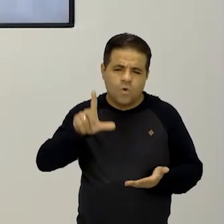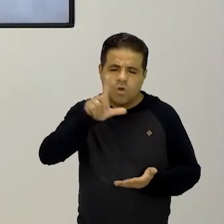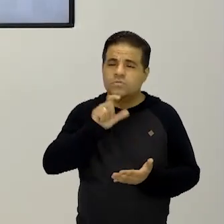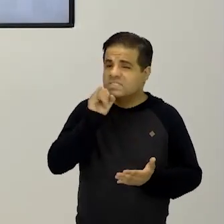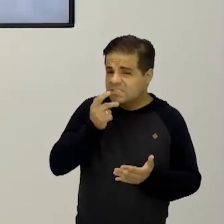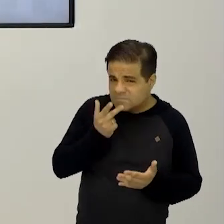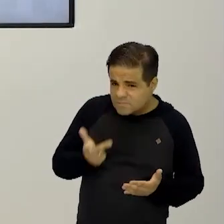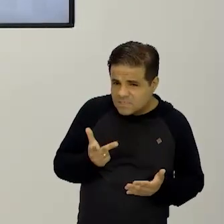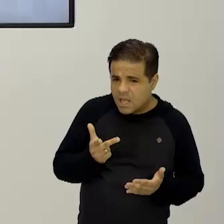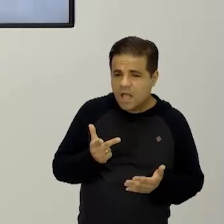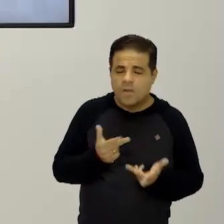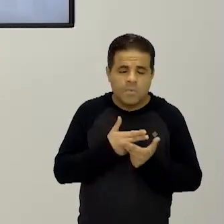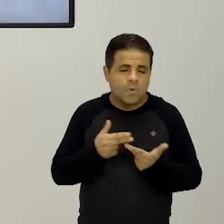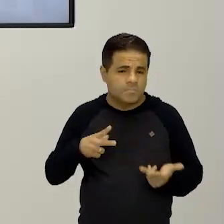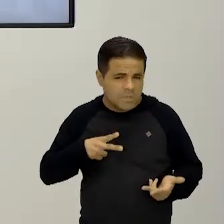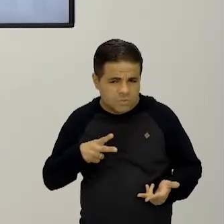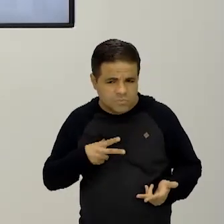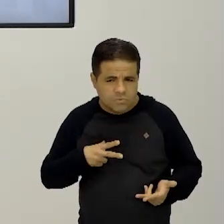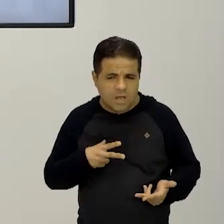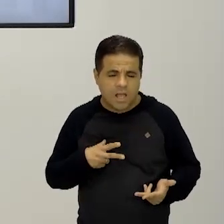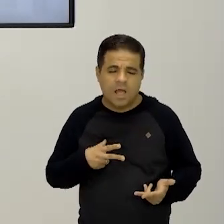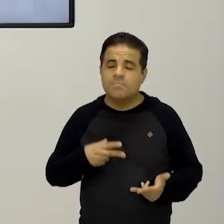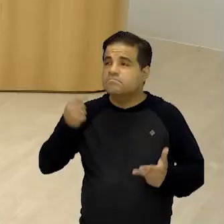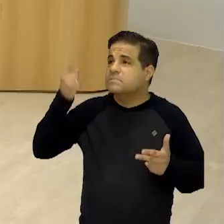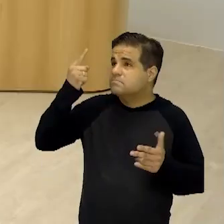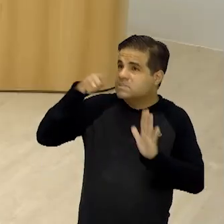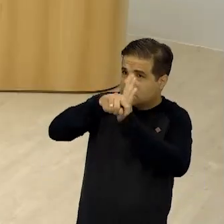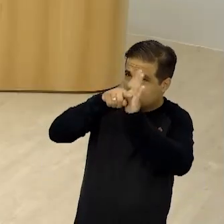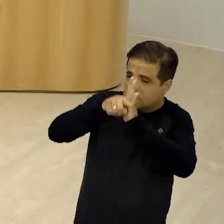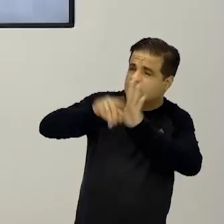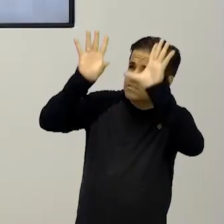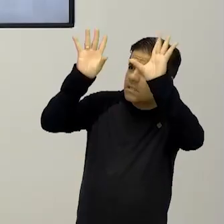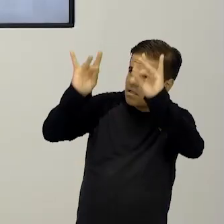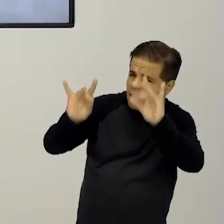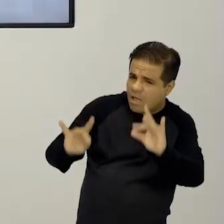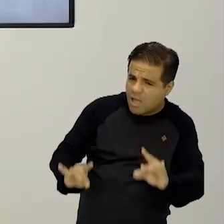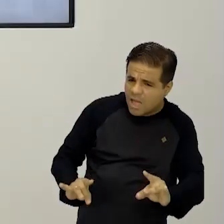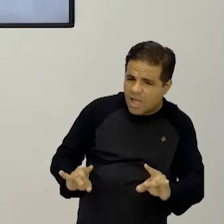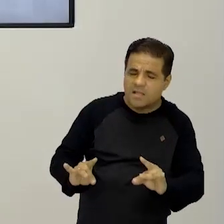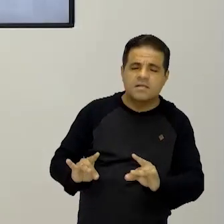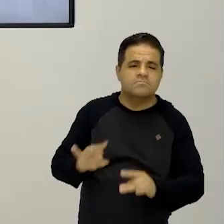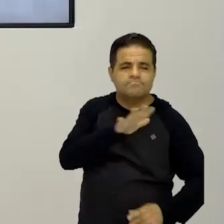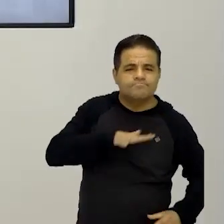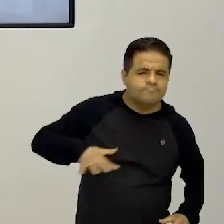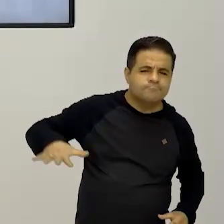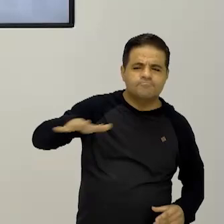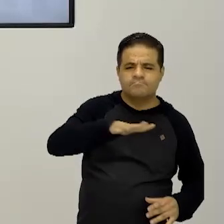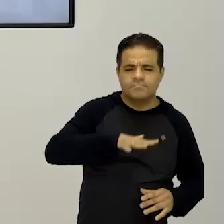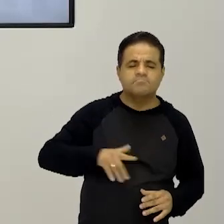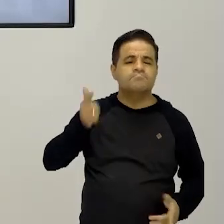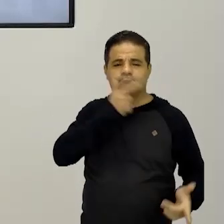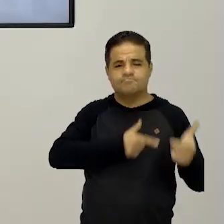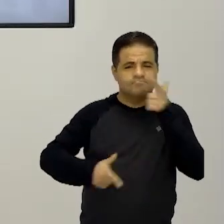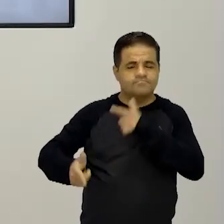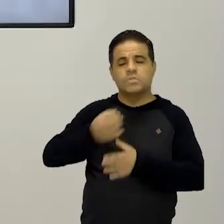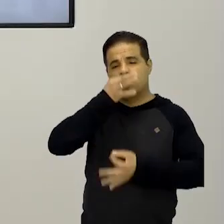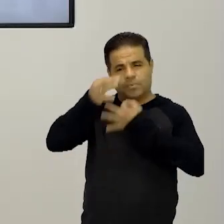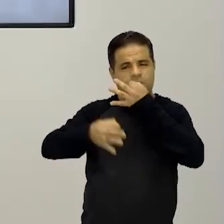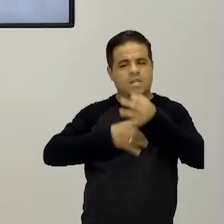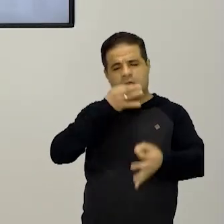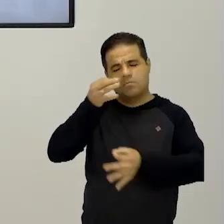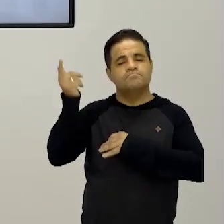gente for fazer algo particular, né, Ed, a gente tem que analisar mais detalhes. Então, generalizando, a gente conseguiu essas